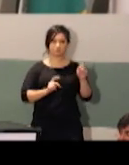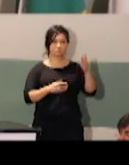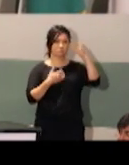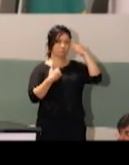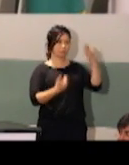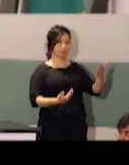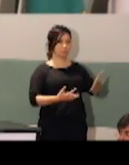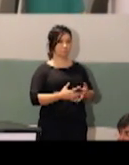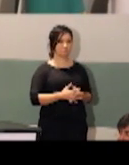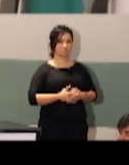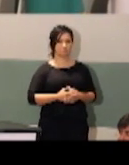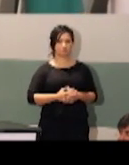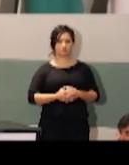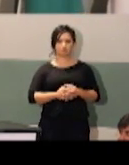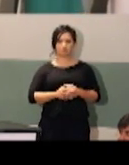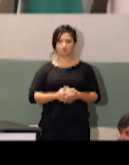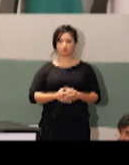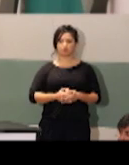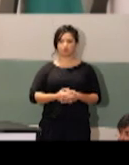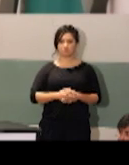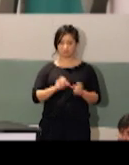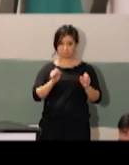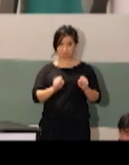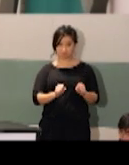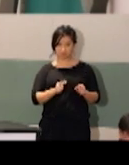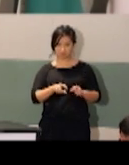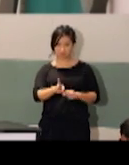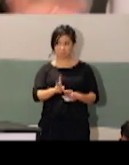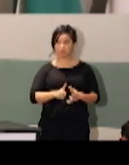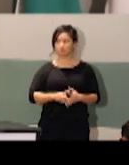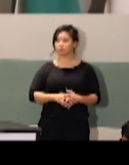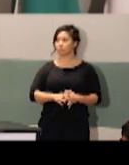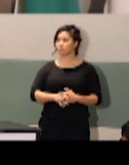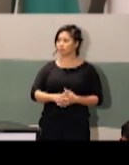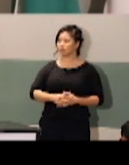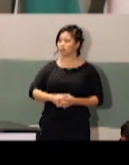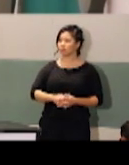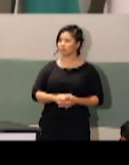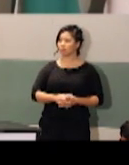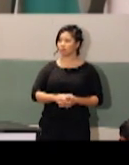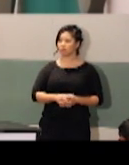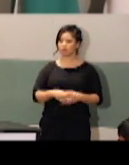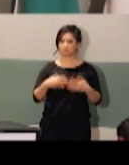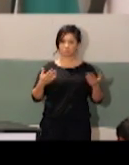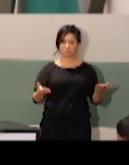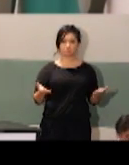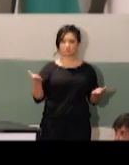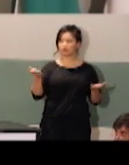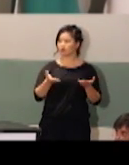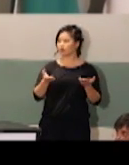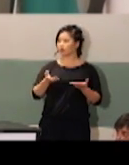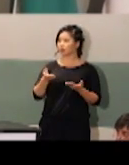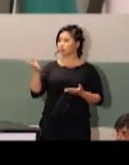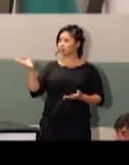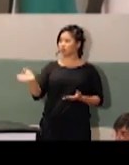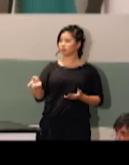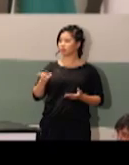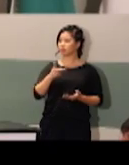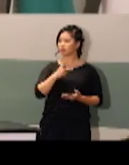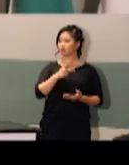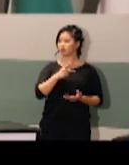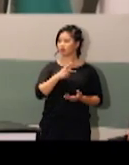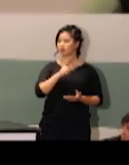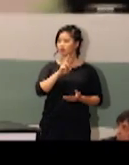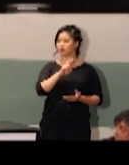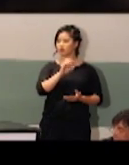Com relação à falha de som, está tudo bem? Podemos prosseguir? Podemos prosseguir. Então, por favor, candidato, sua vez, por favor, eu vou aqui zerar o